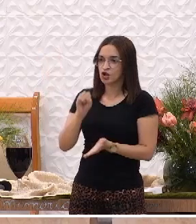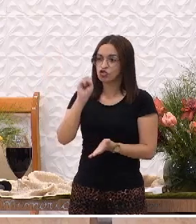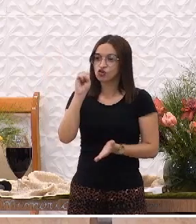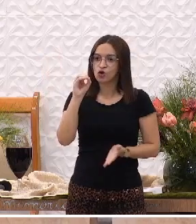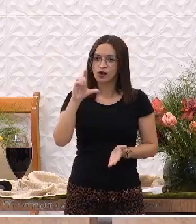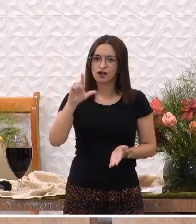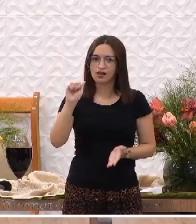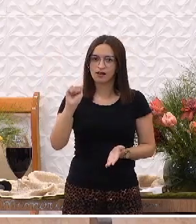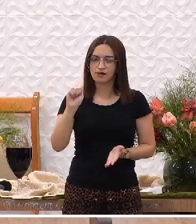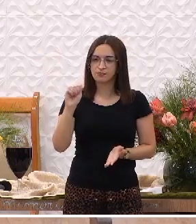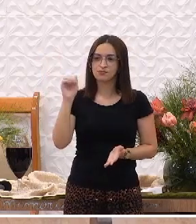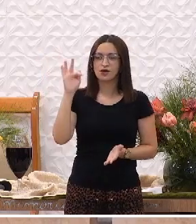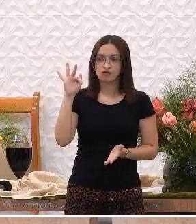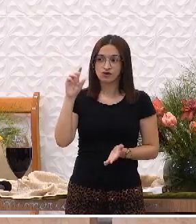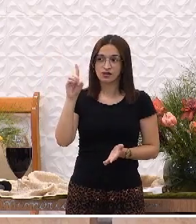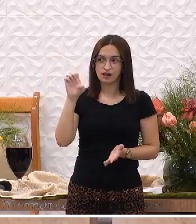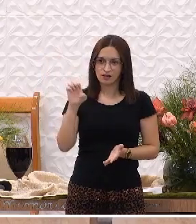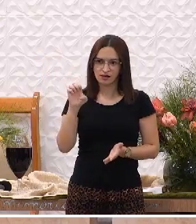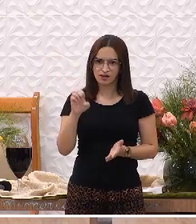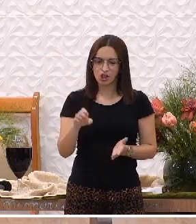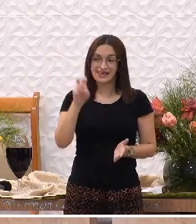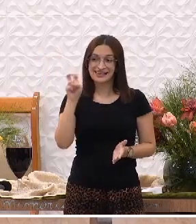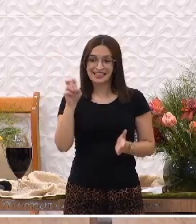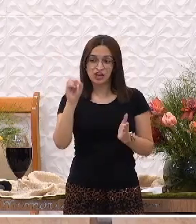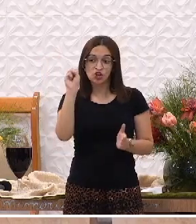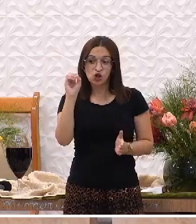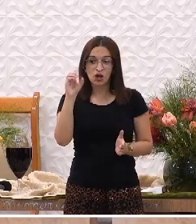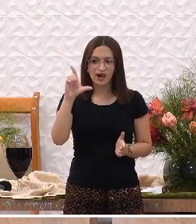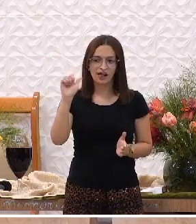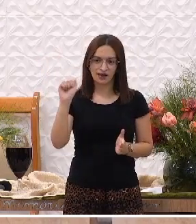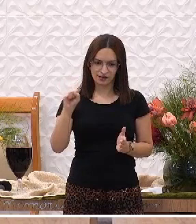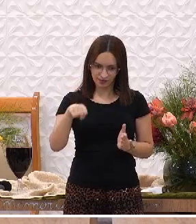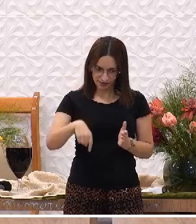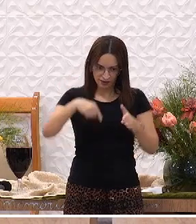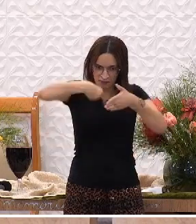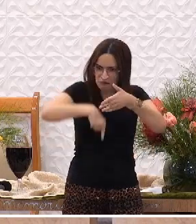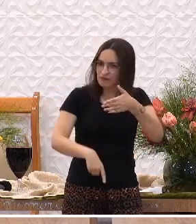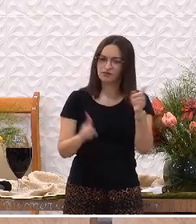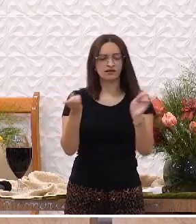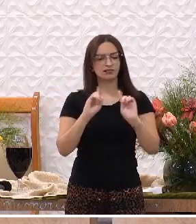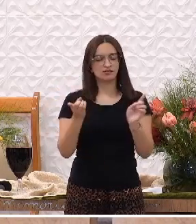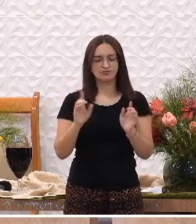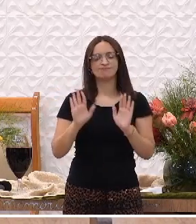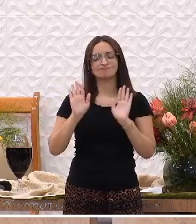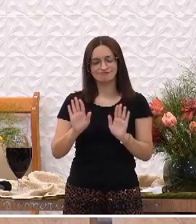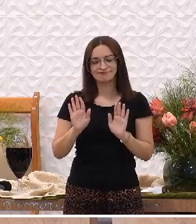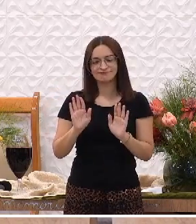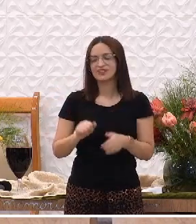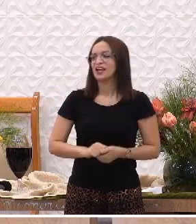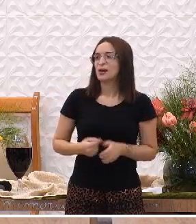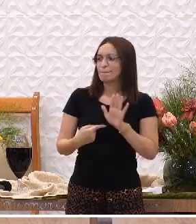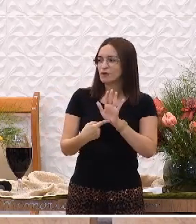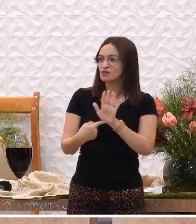princípio bem conhecido, eu não vou falar sobre os 5 solas aqui, e também não estou fazendo aqui um ranking de quais dos 5 solas são mais importantes, né?